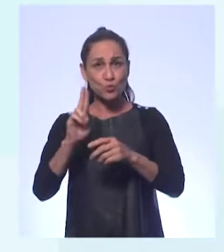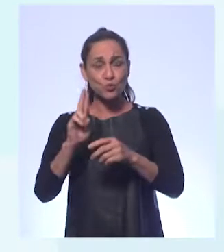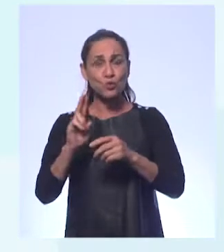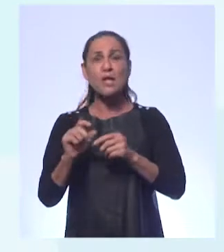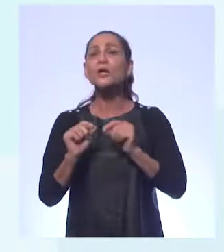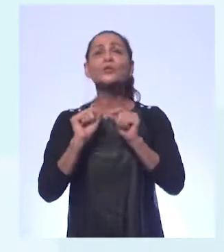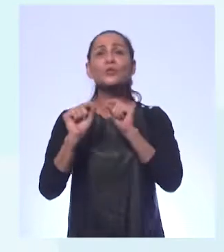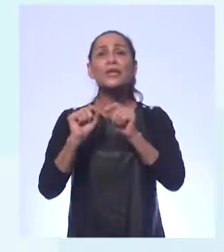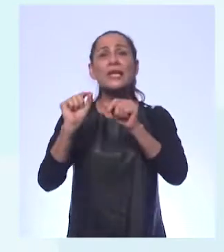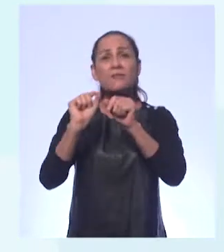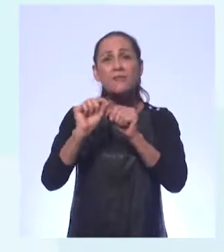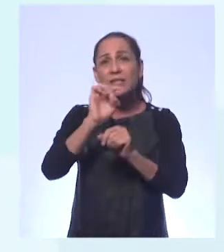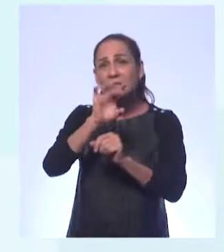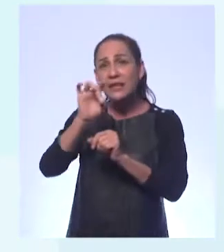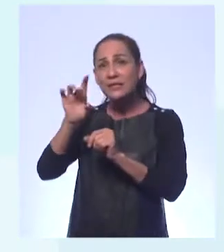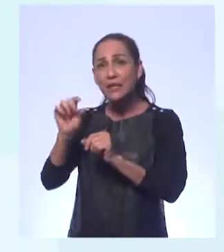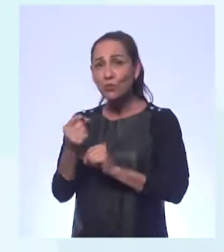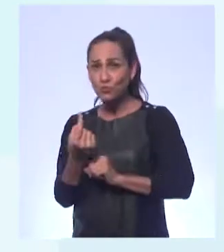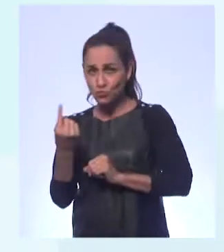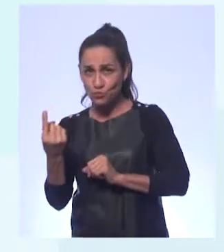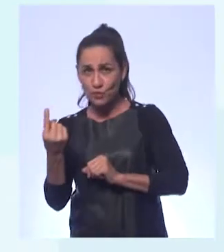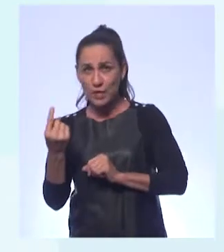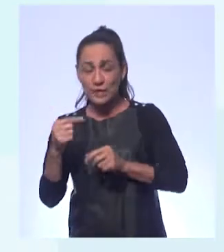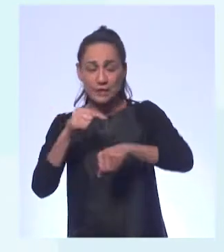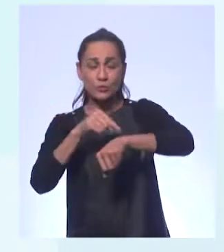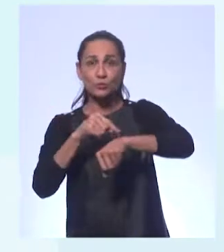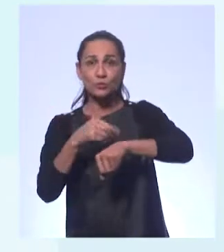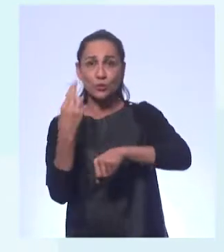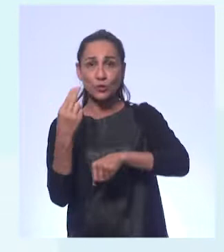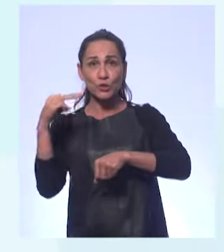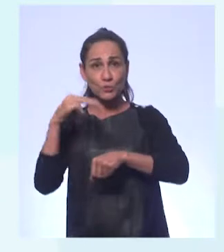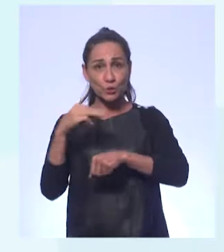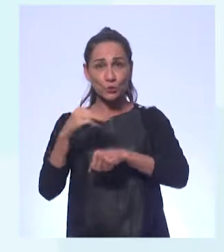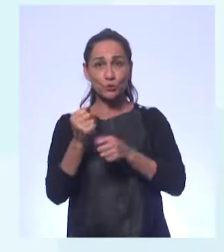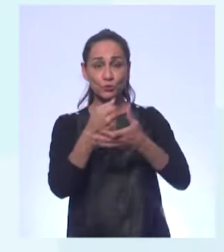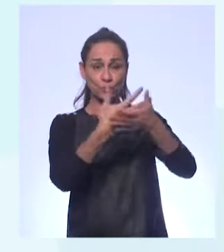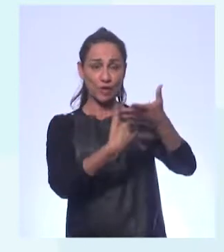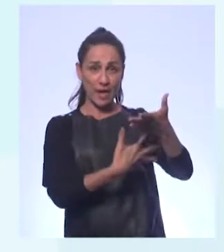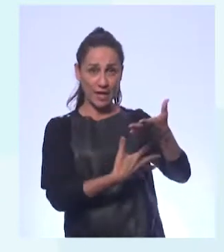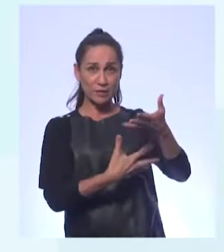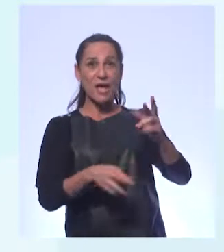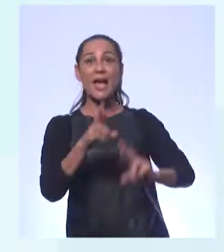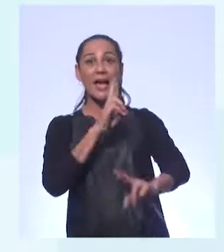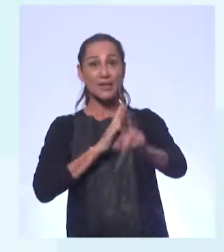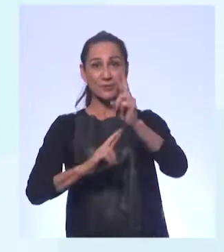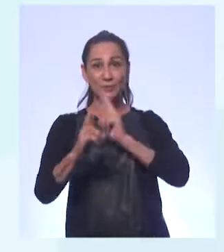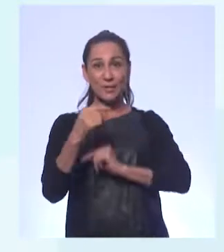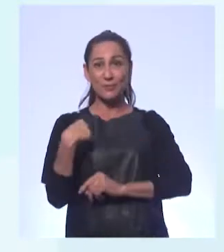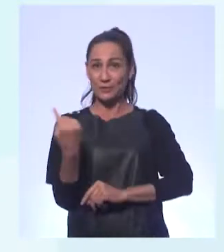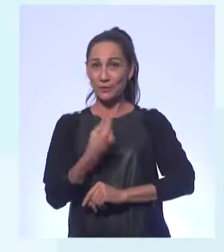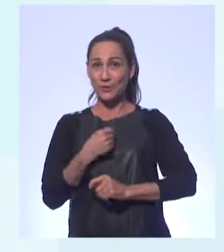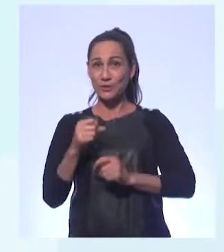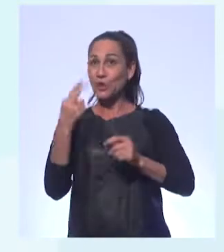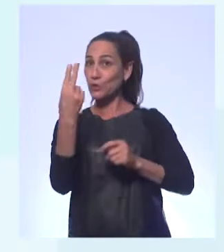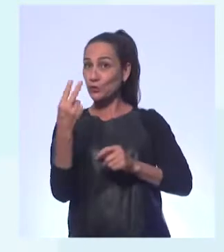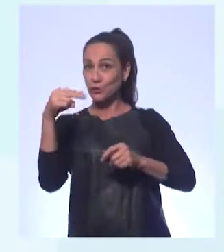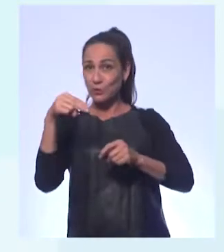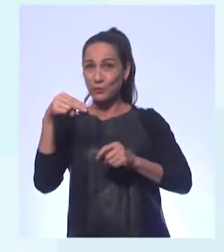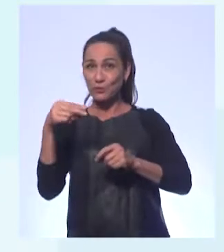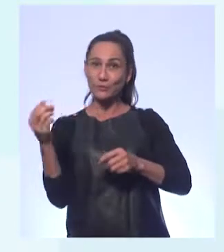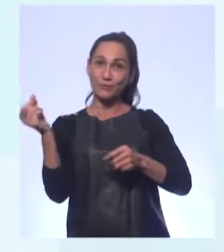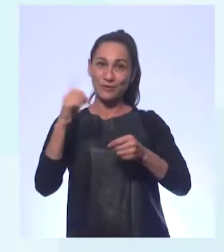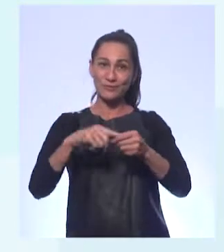do que é feito cada um deles? Então, 2 minutos para vocês no chat trazerem resposta para a gente. 2 minutos aí,